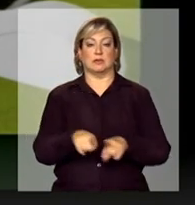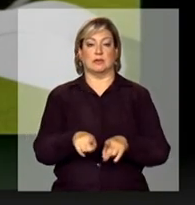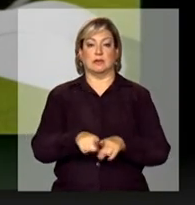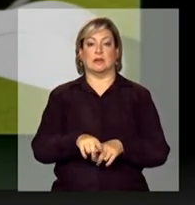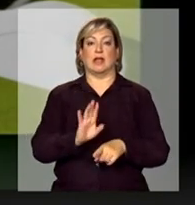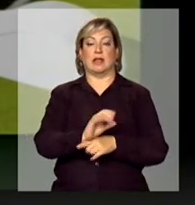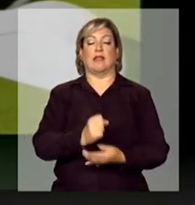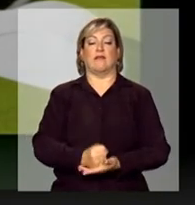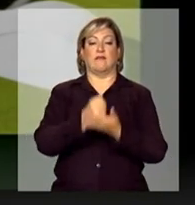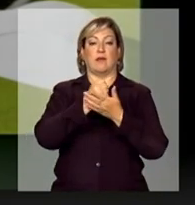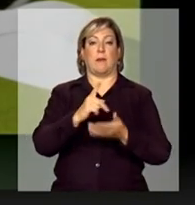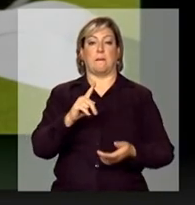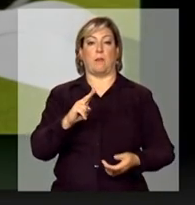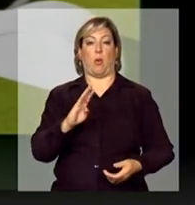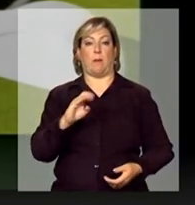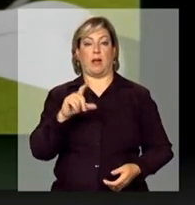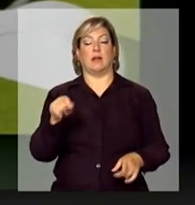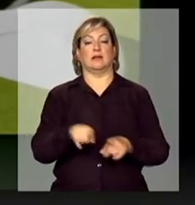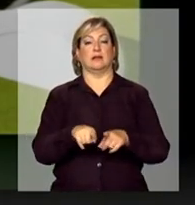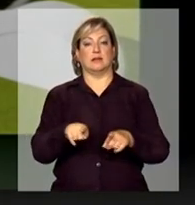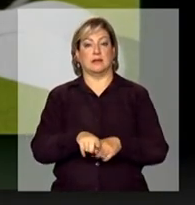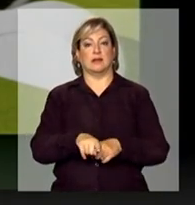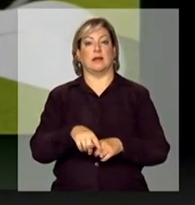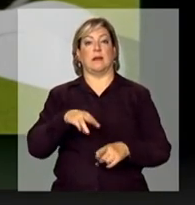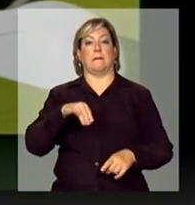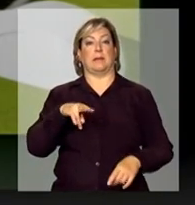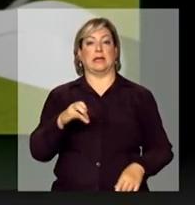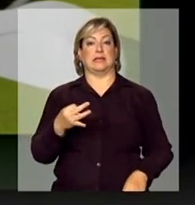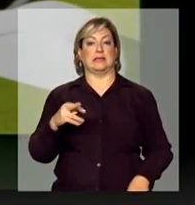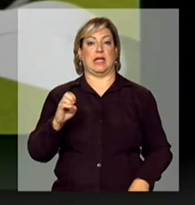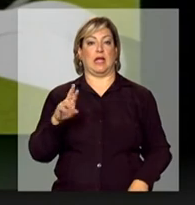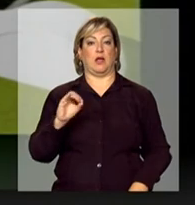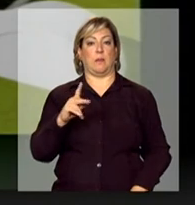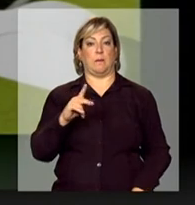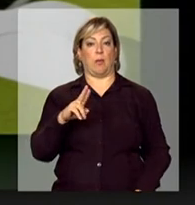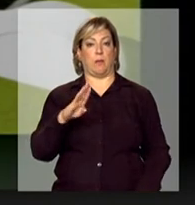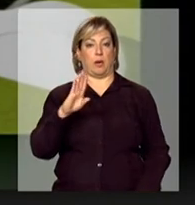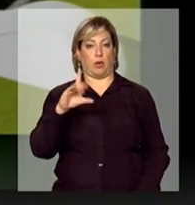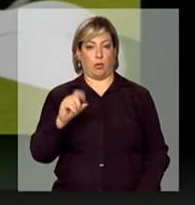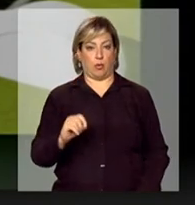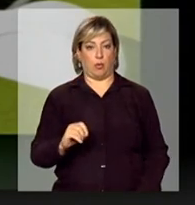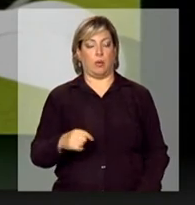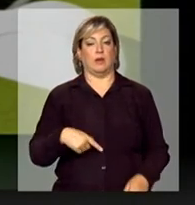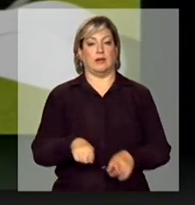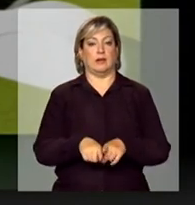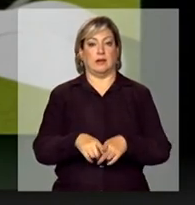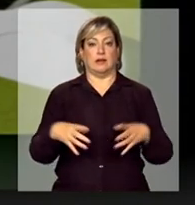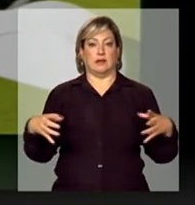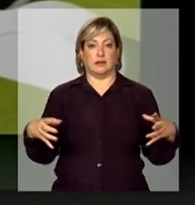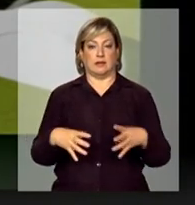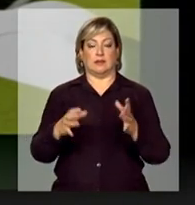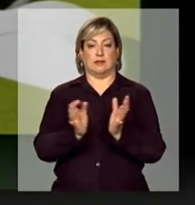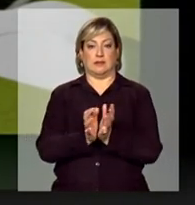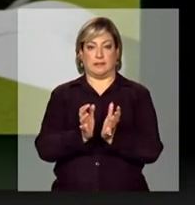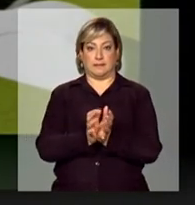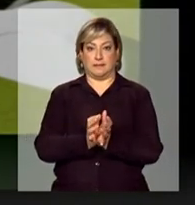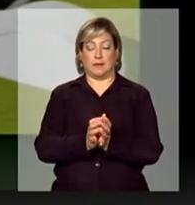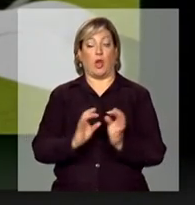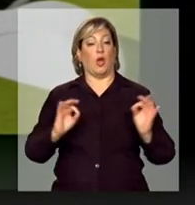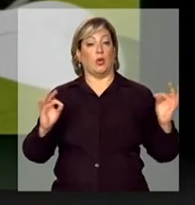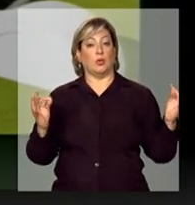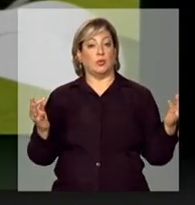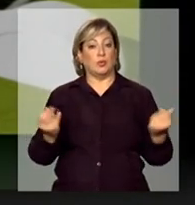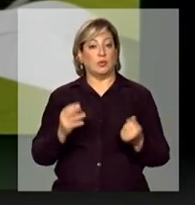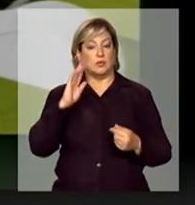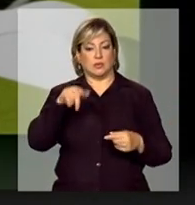Defensoria Pública eo Ministério Público senhores e senhoras integrar áreas de serviço é